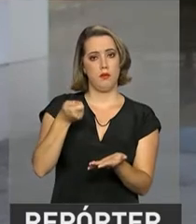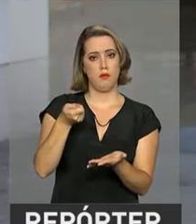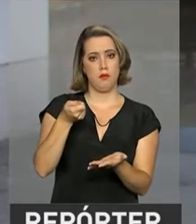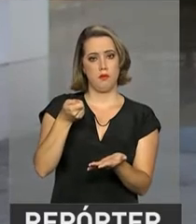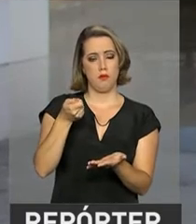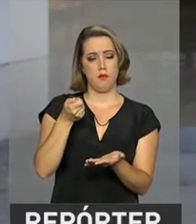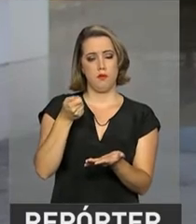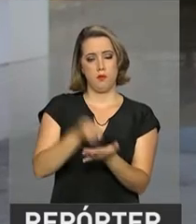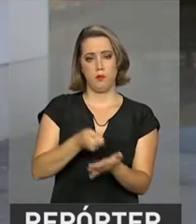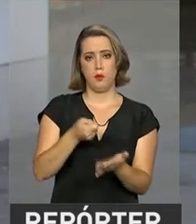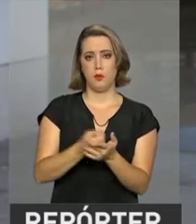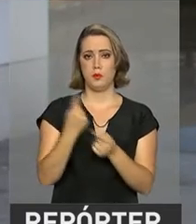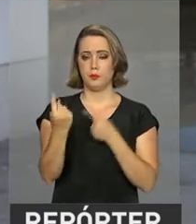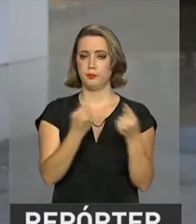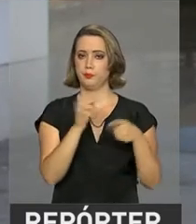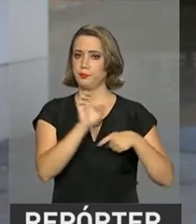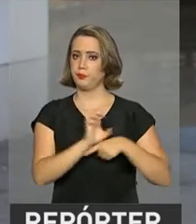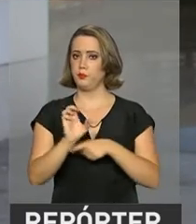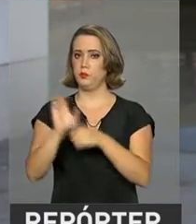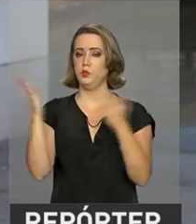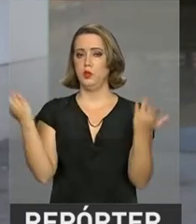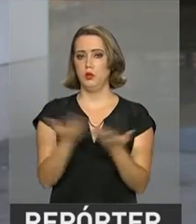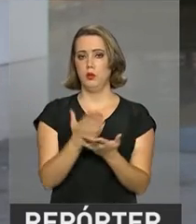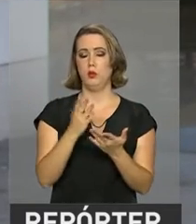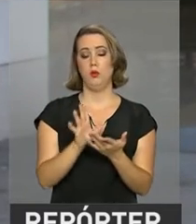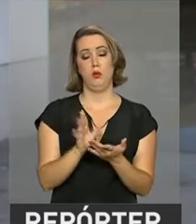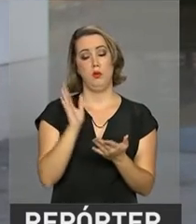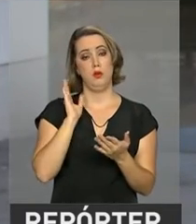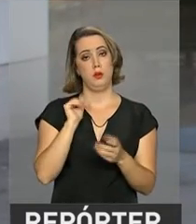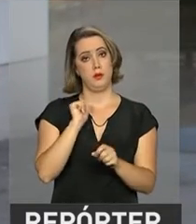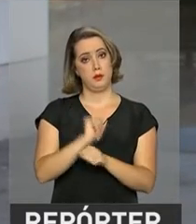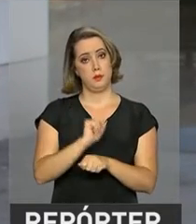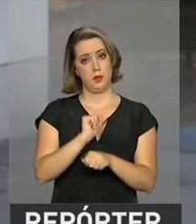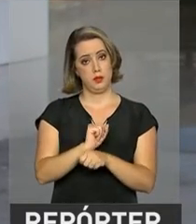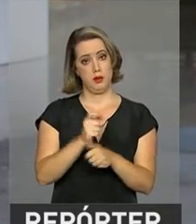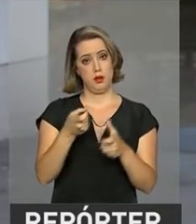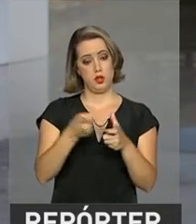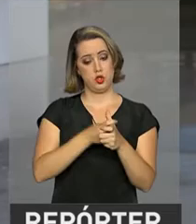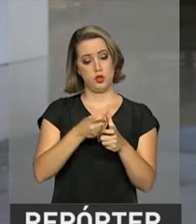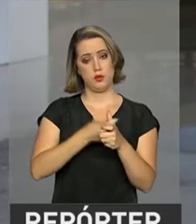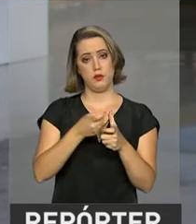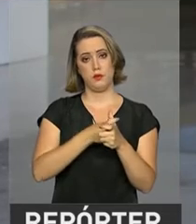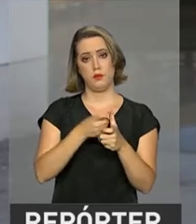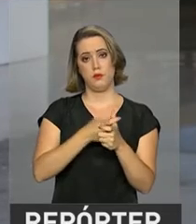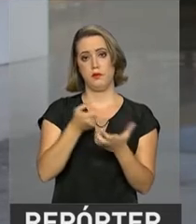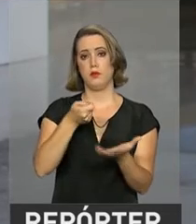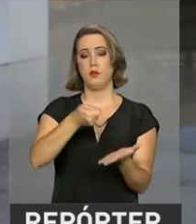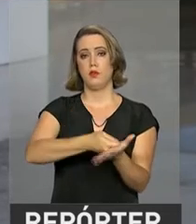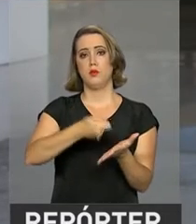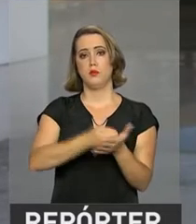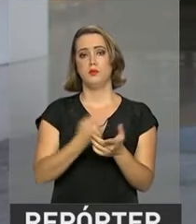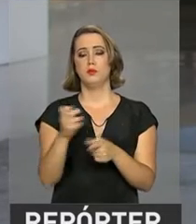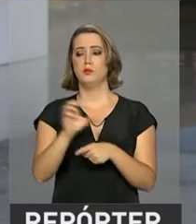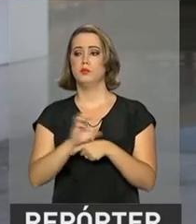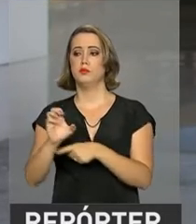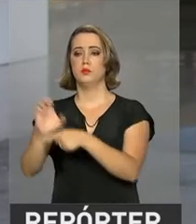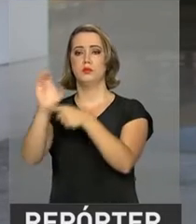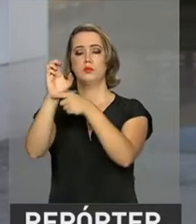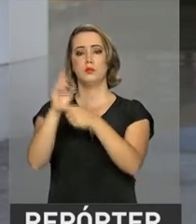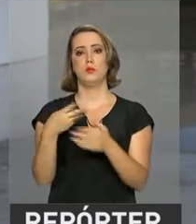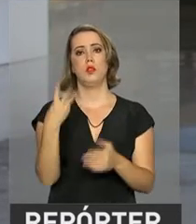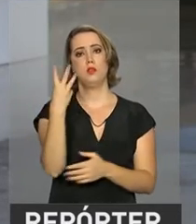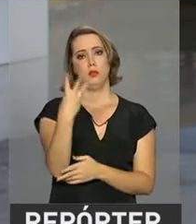essa nova versão deve suspender o pagamento da dívida dos estados mais individados com a união por um período de até